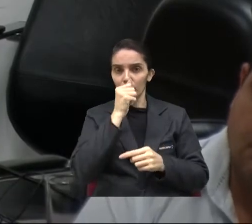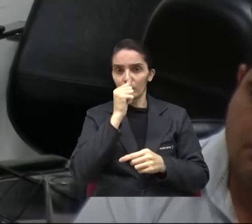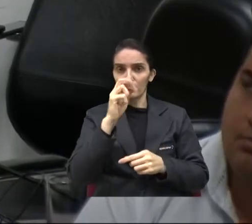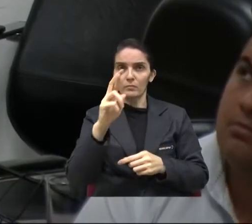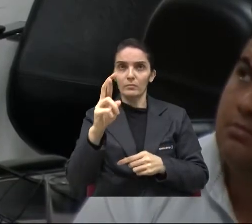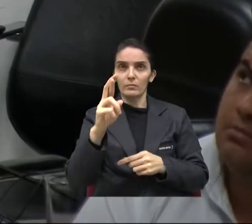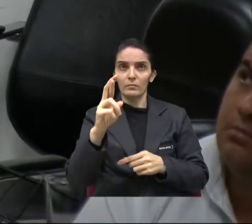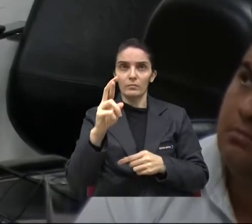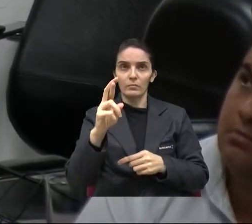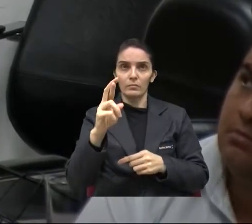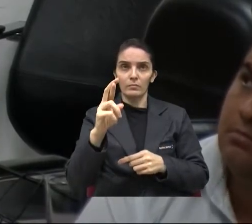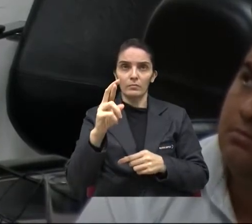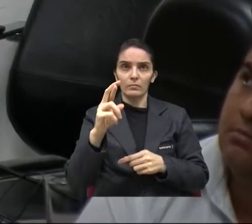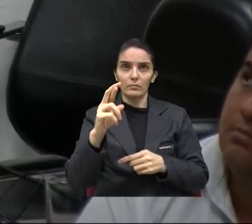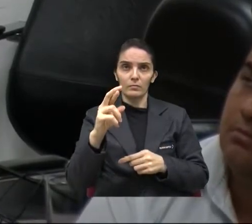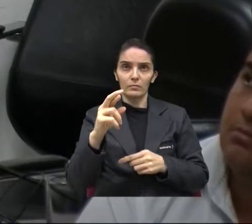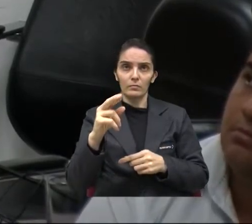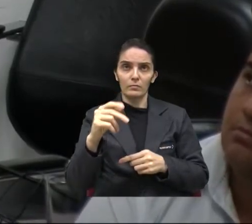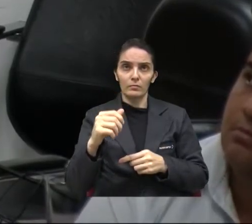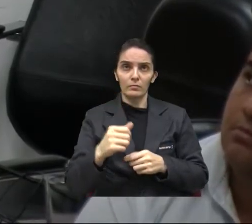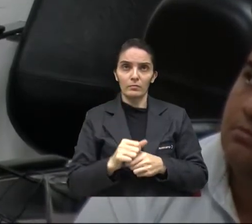está assim,